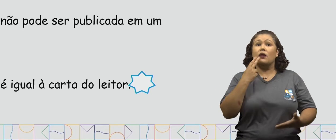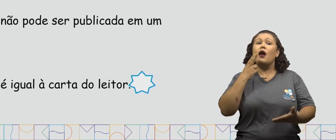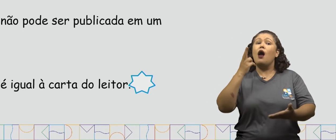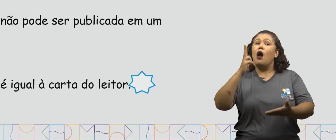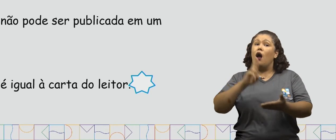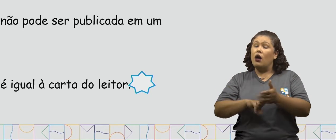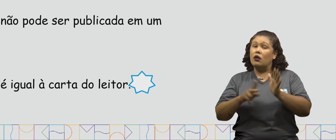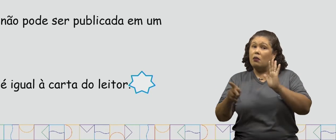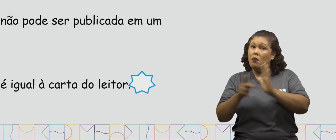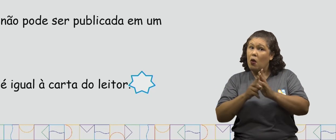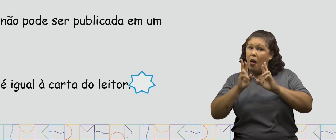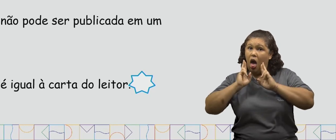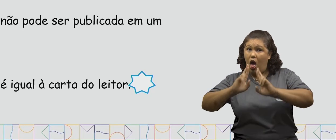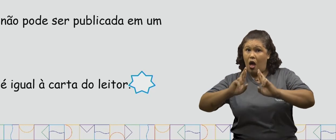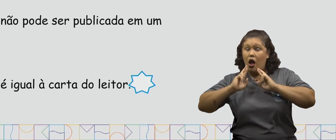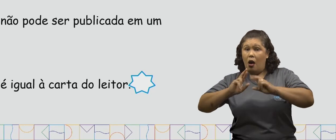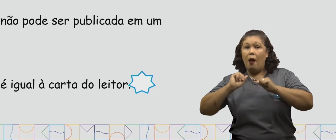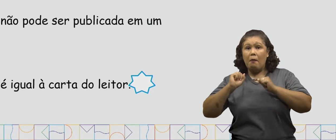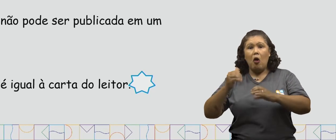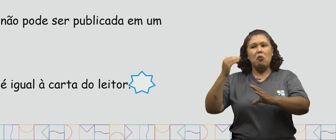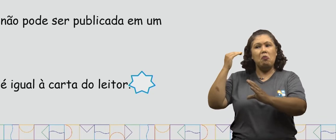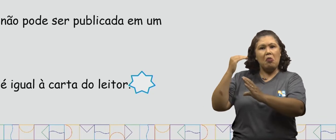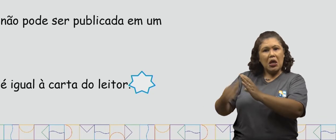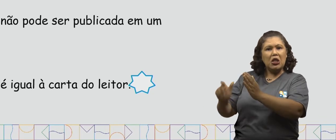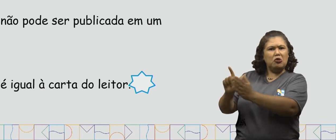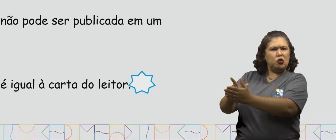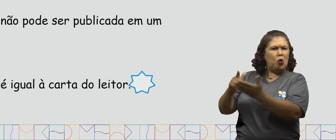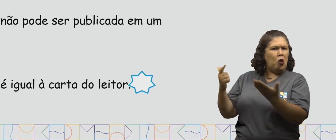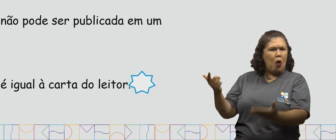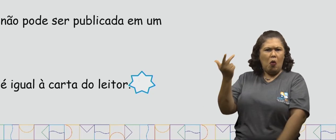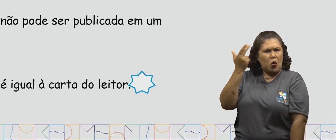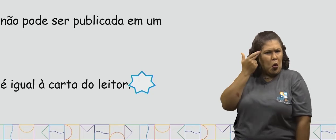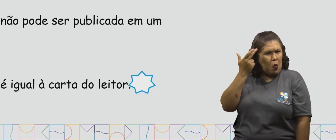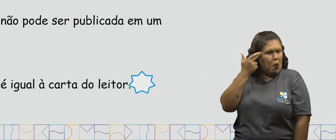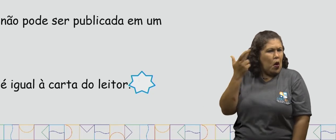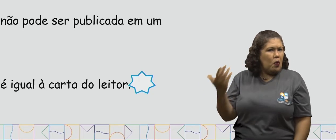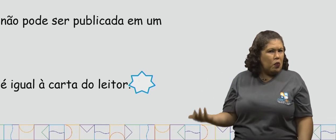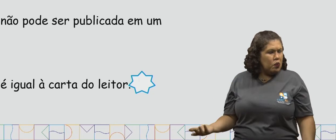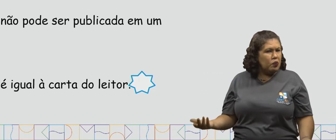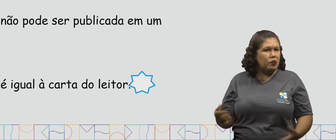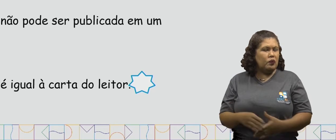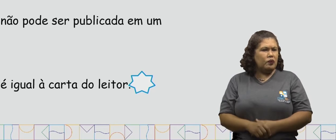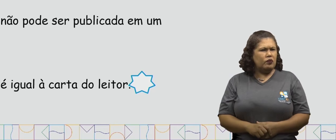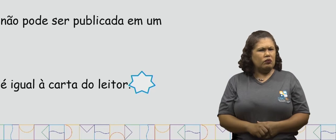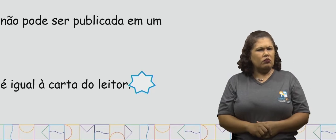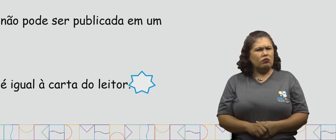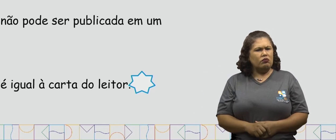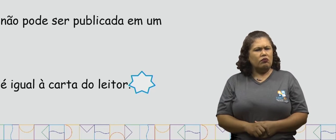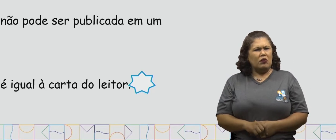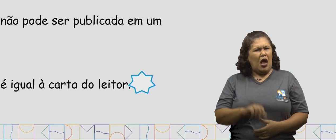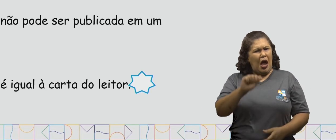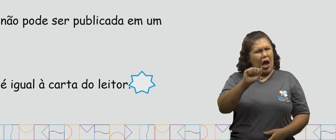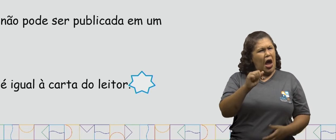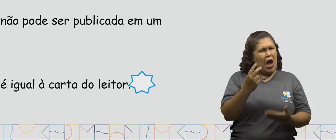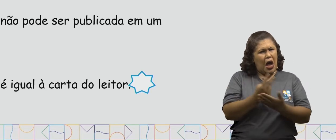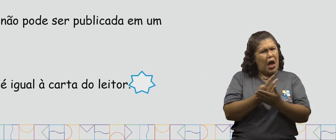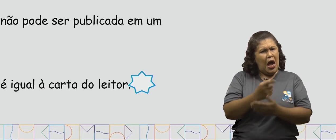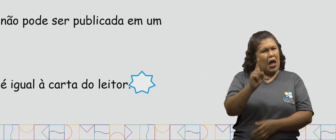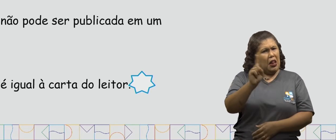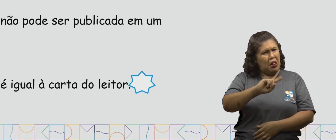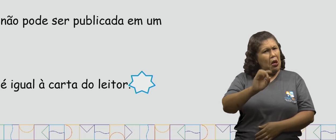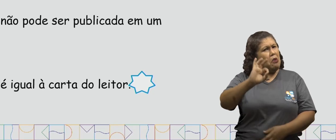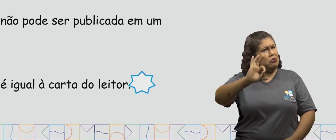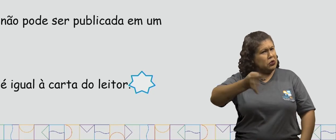de reclamação pode ser enviada para um jornal. Bom, na letra A não identificamos nada de errado, até